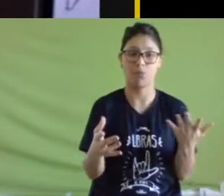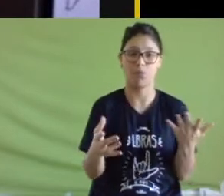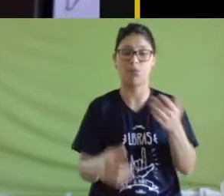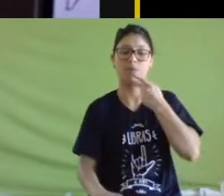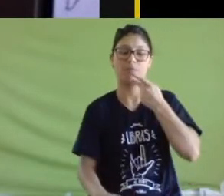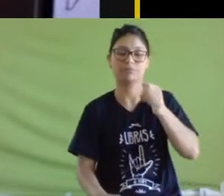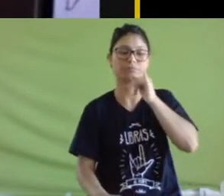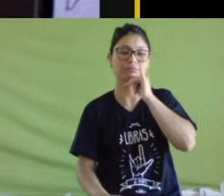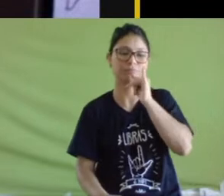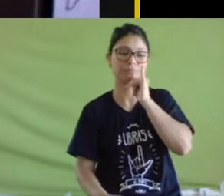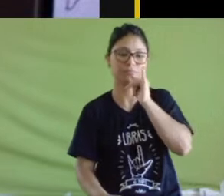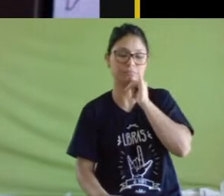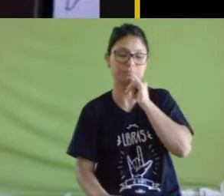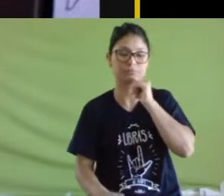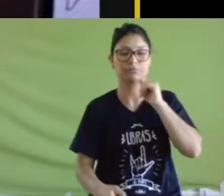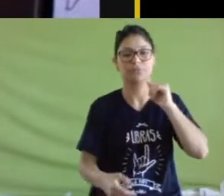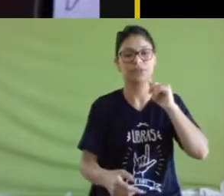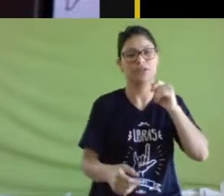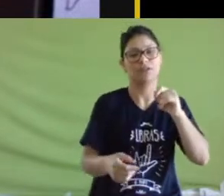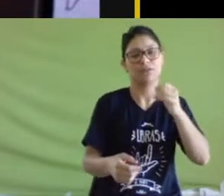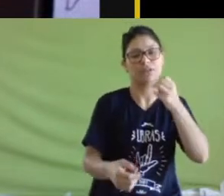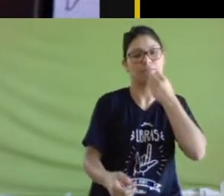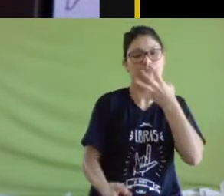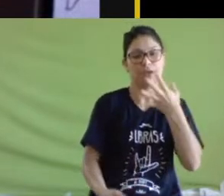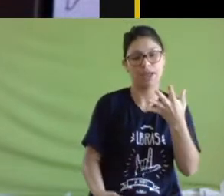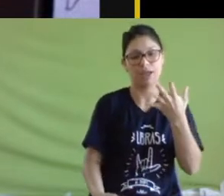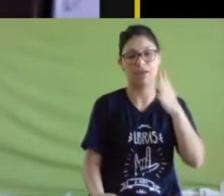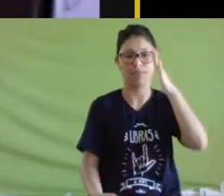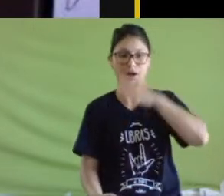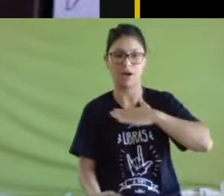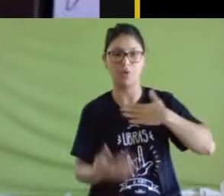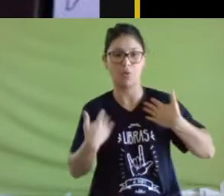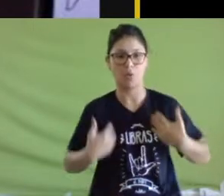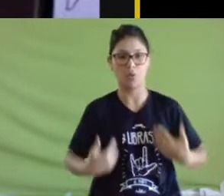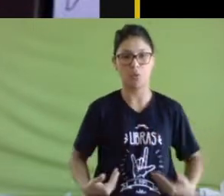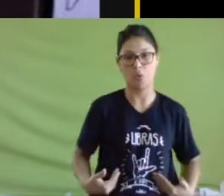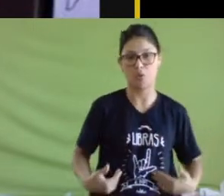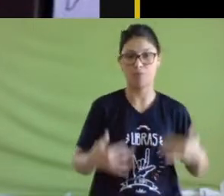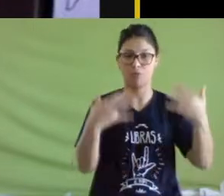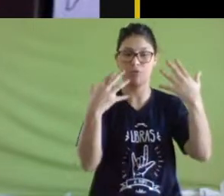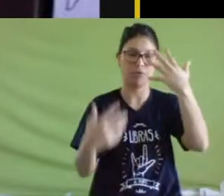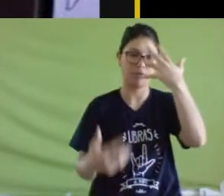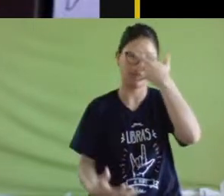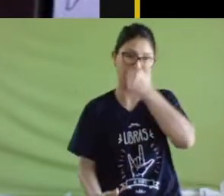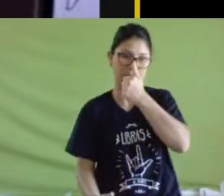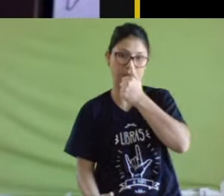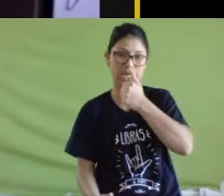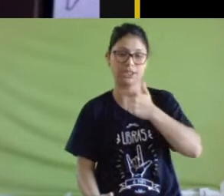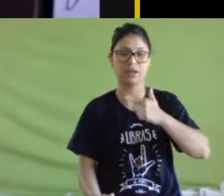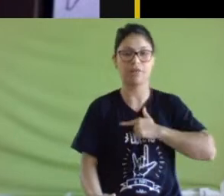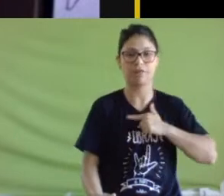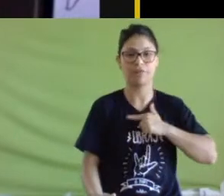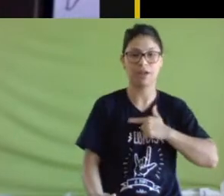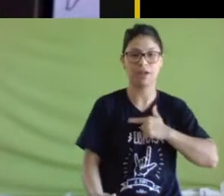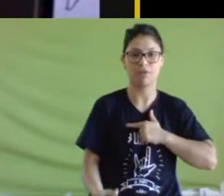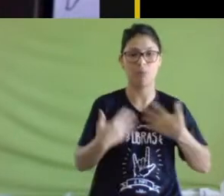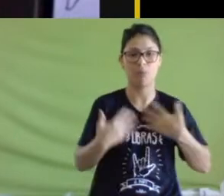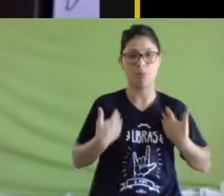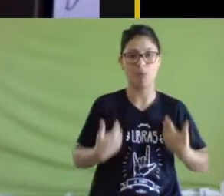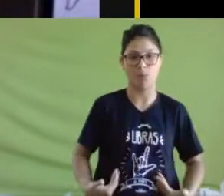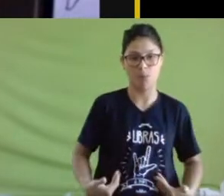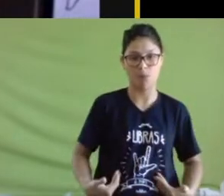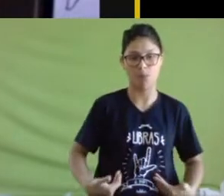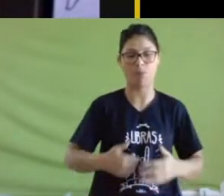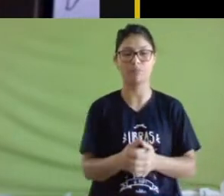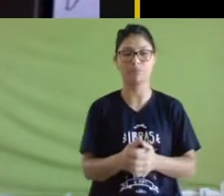por exemplo, dos bens e dos males do corpo, da beleza e da feiura do corpo. A gente